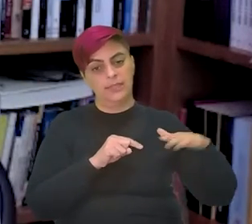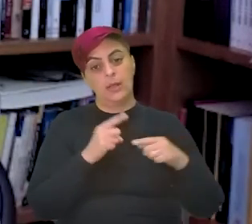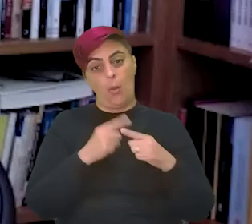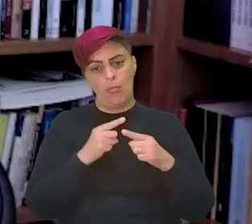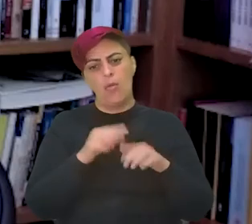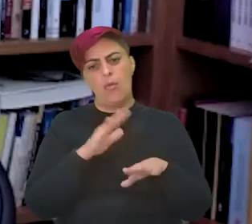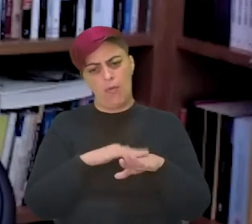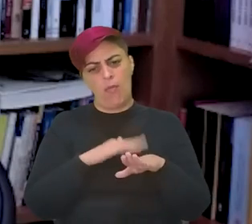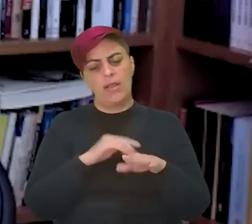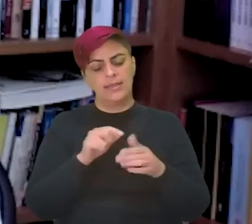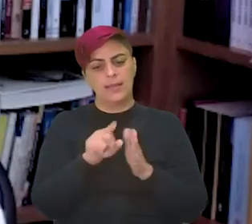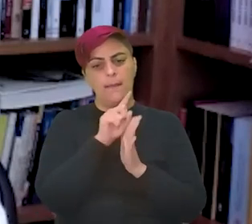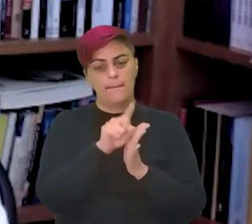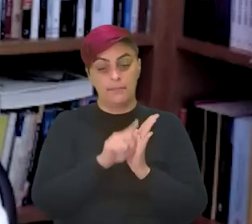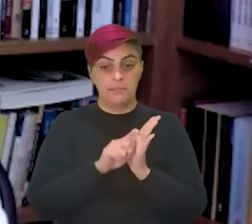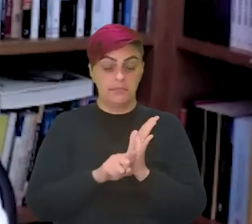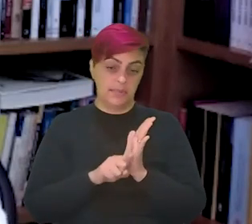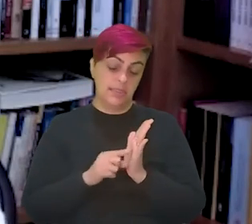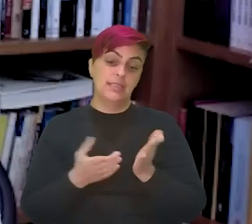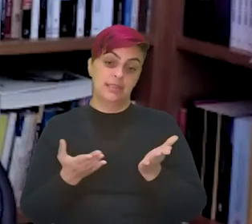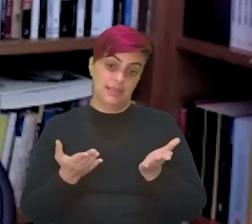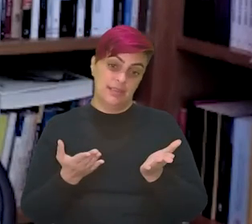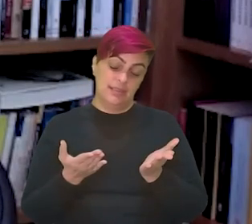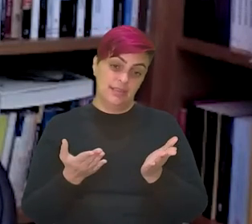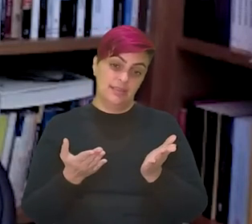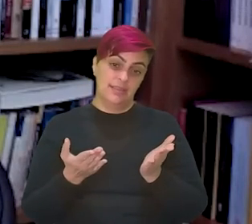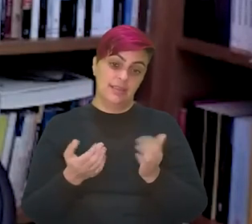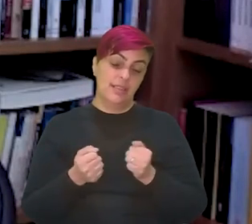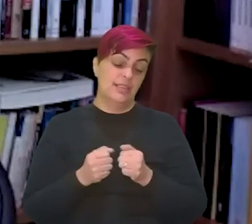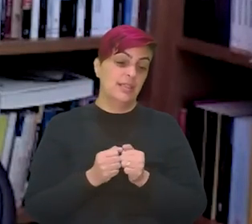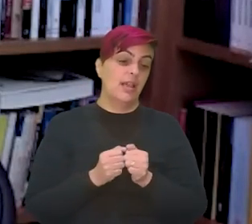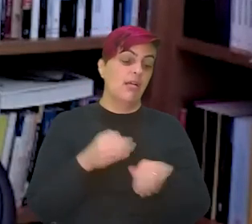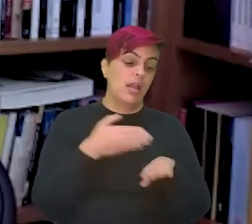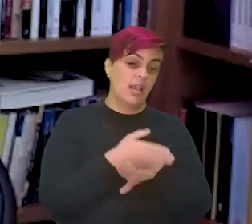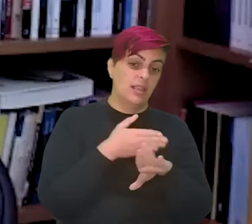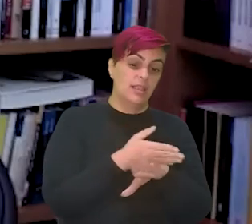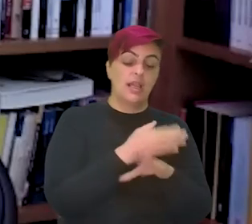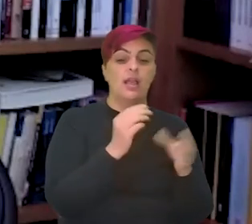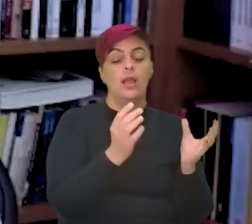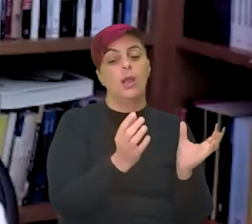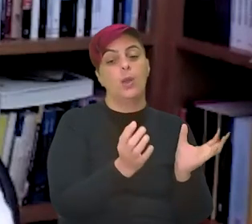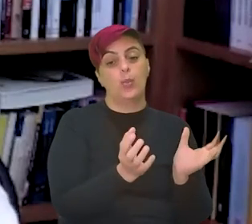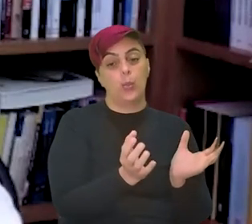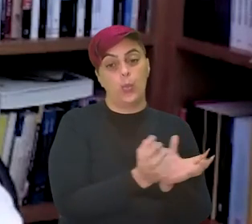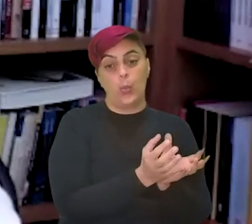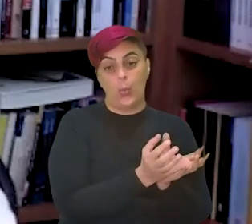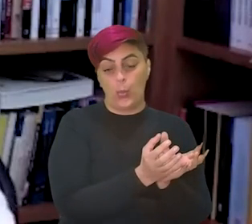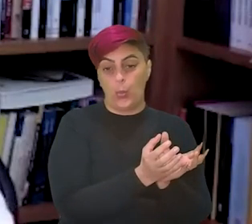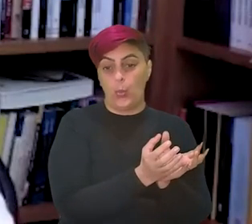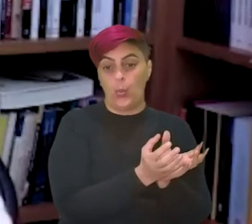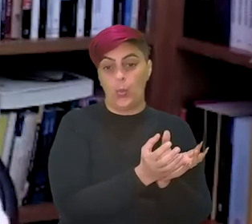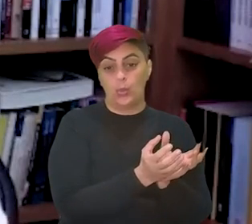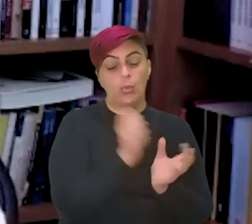era, obviamente, fazer pesquisa de campo entre populações